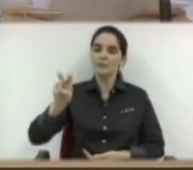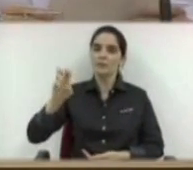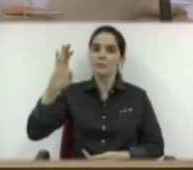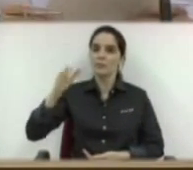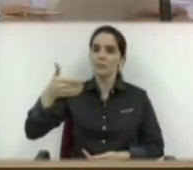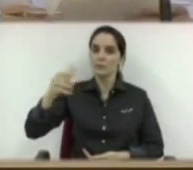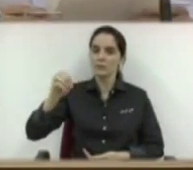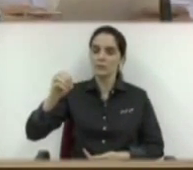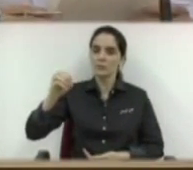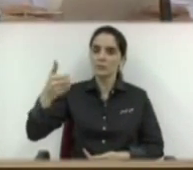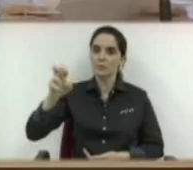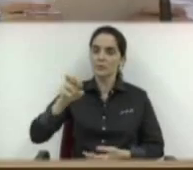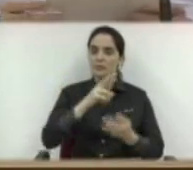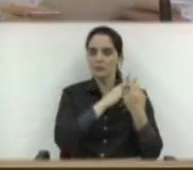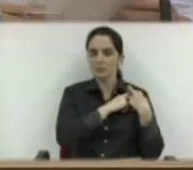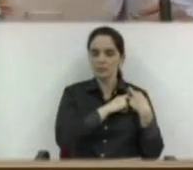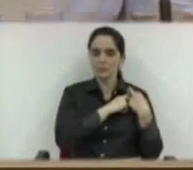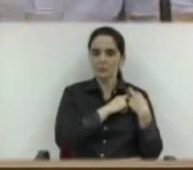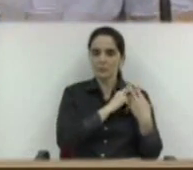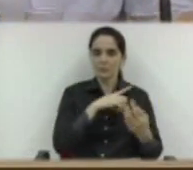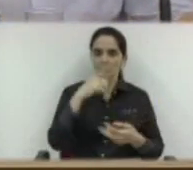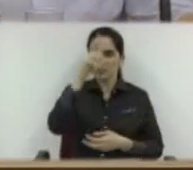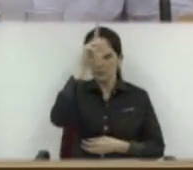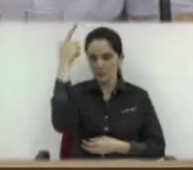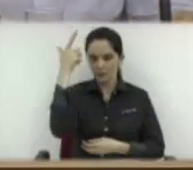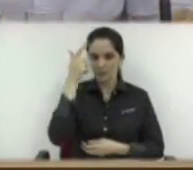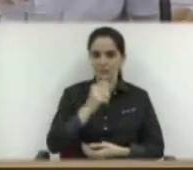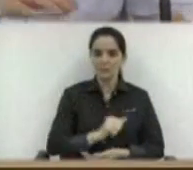1095/2015, autor, vereador Luizinho da Casa Quil.